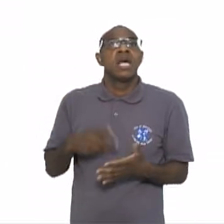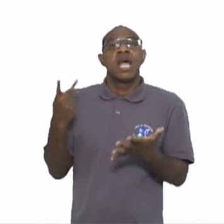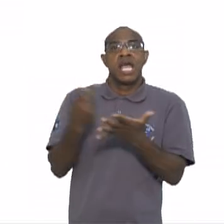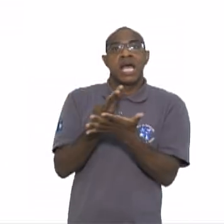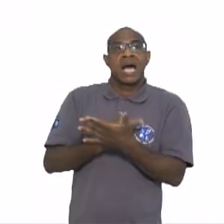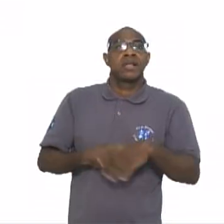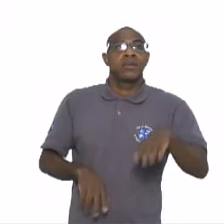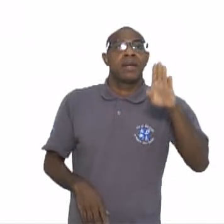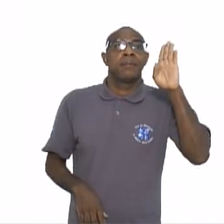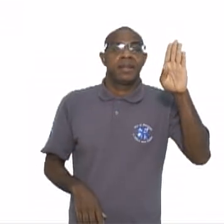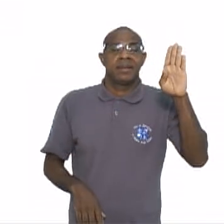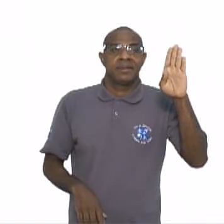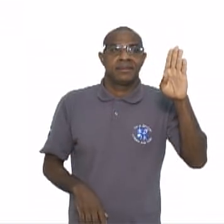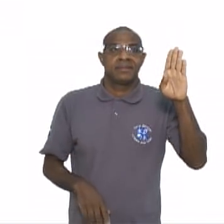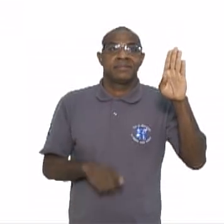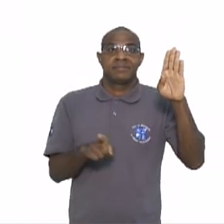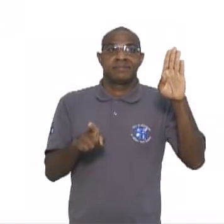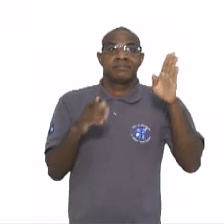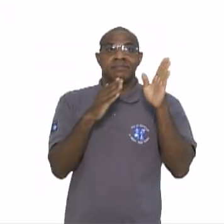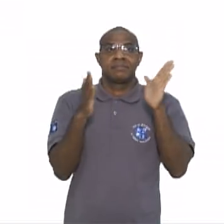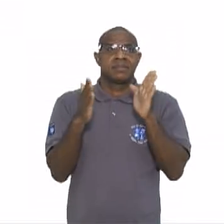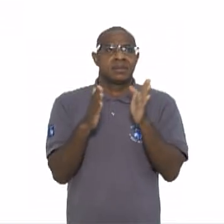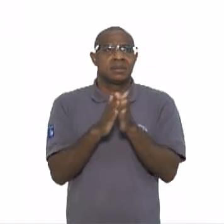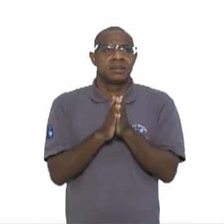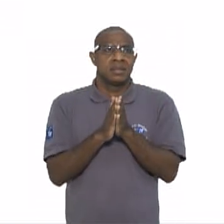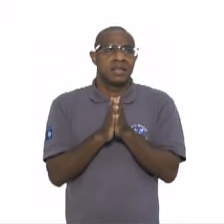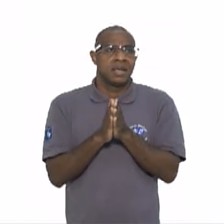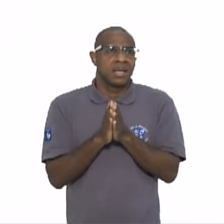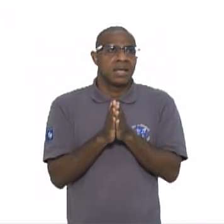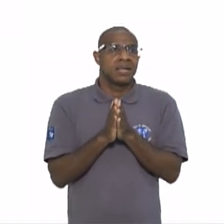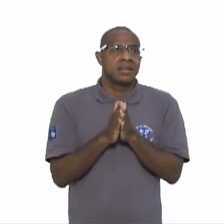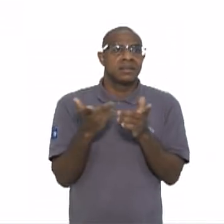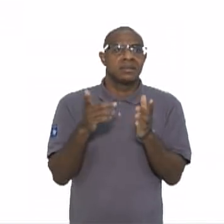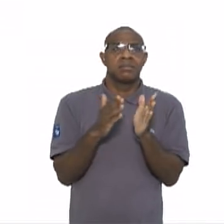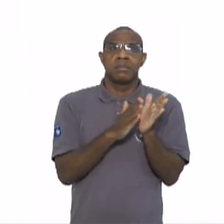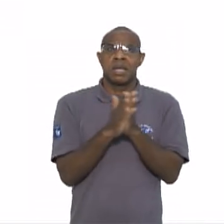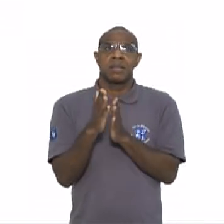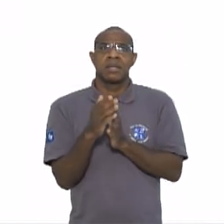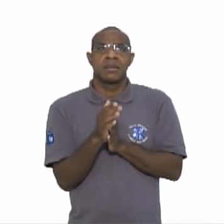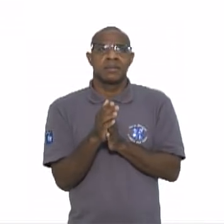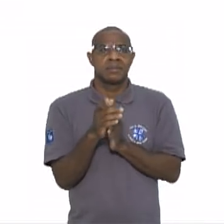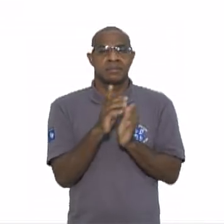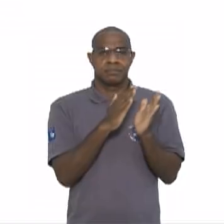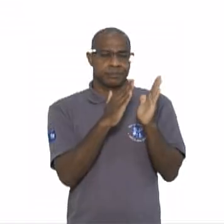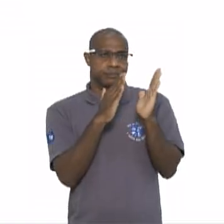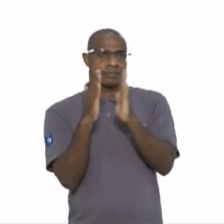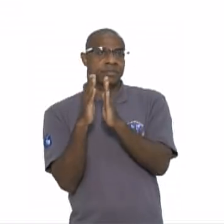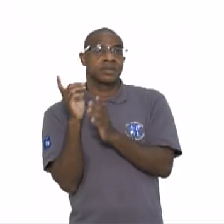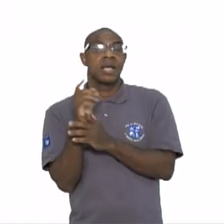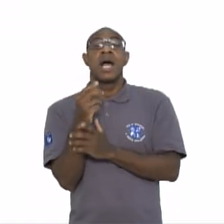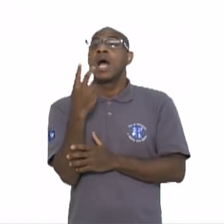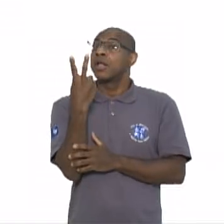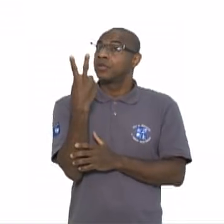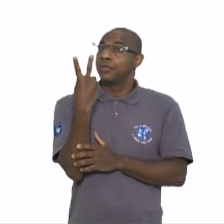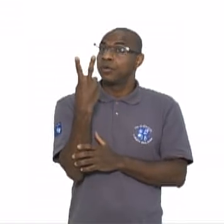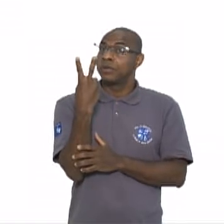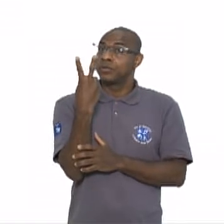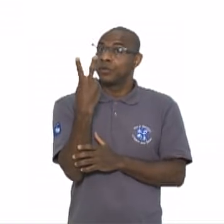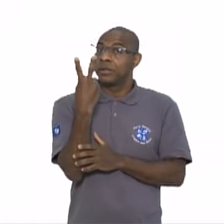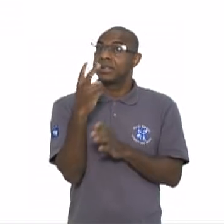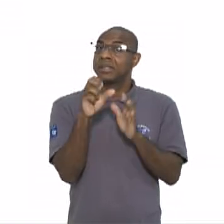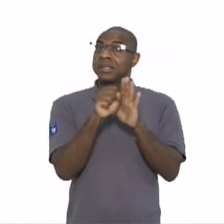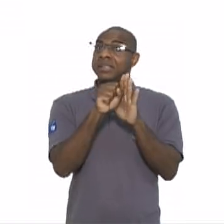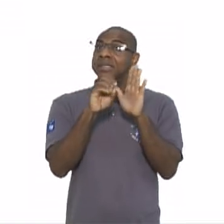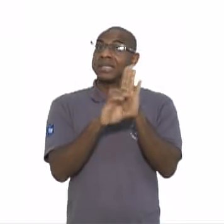dinastia merovíngia perdurou por quase 1000 anos? Não, né? Quase 2 séculos, como a gente viu. A dinastia merovíngia durou mais de 2